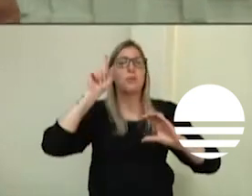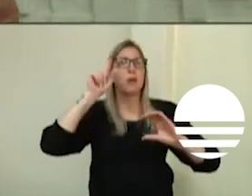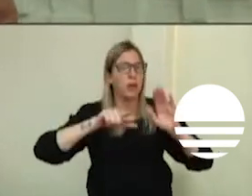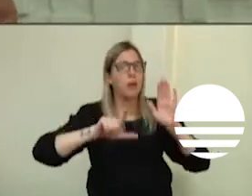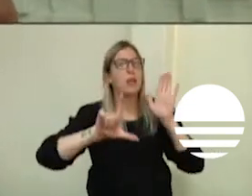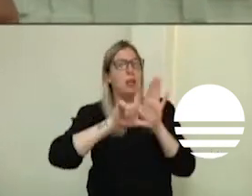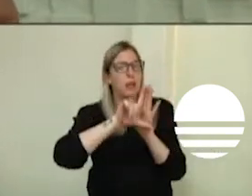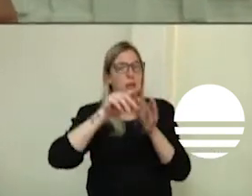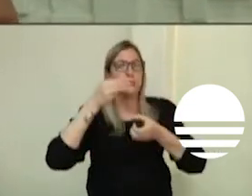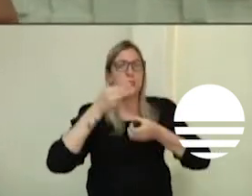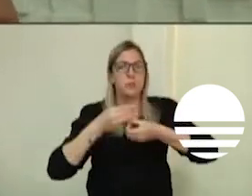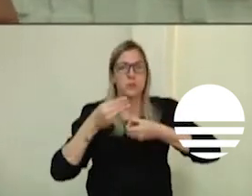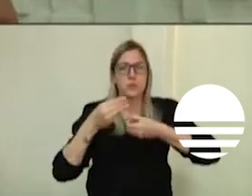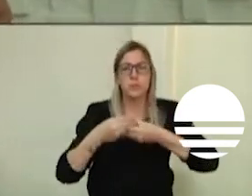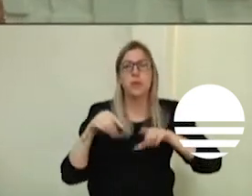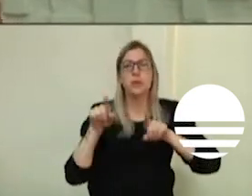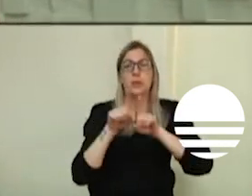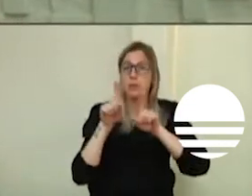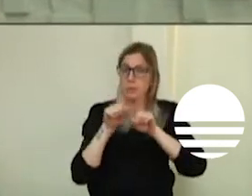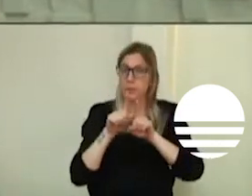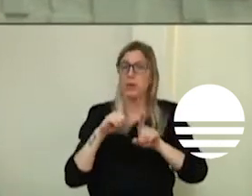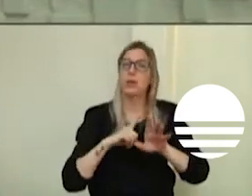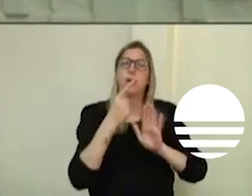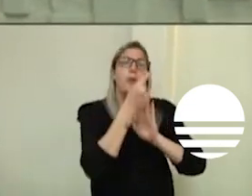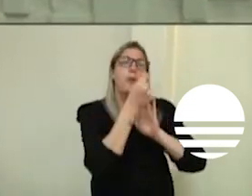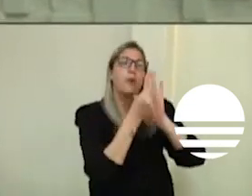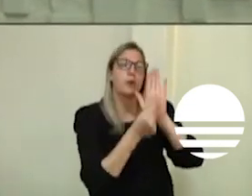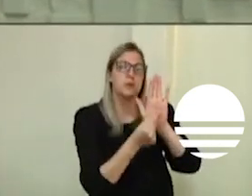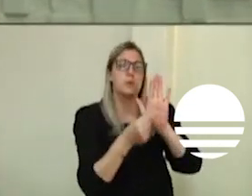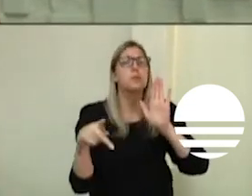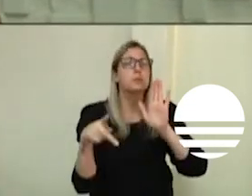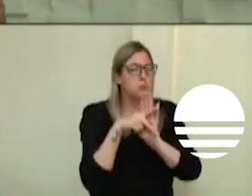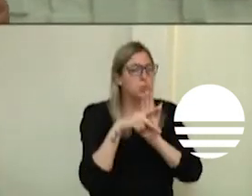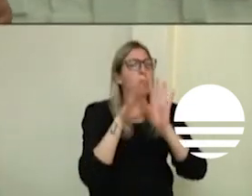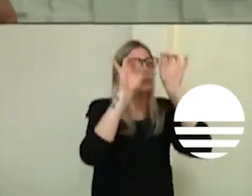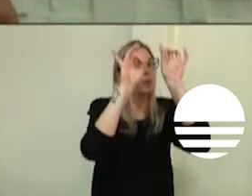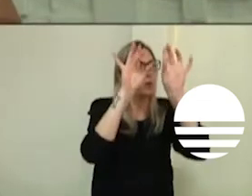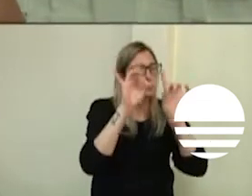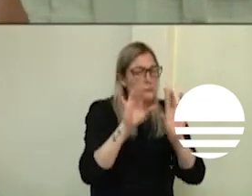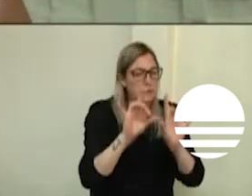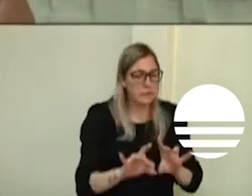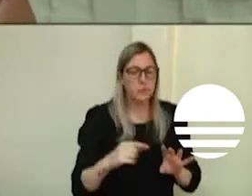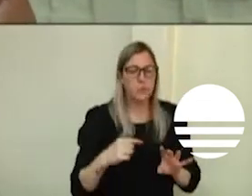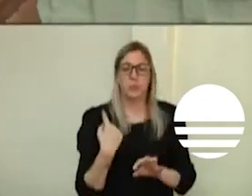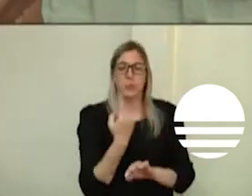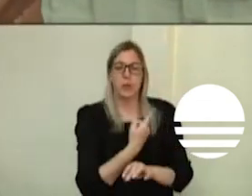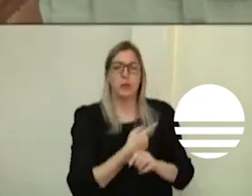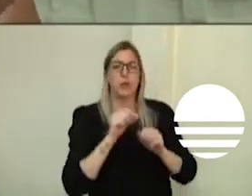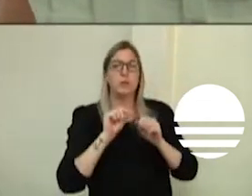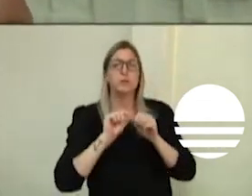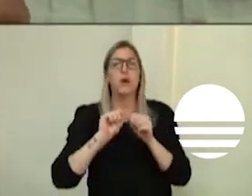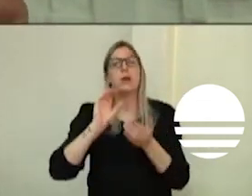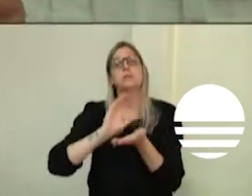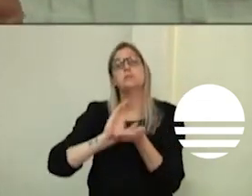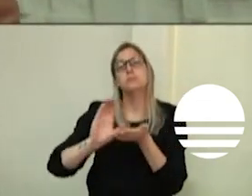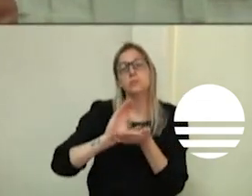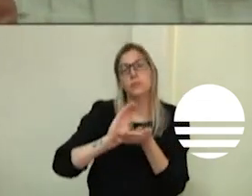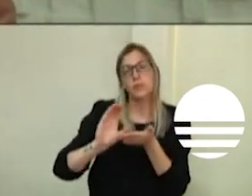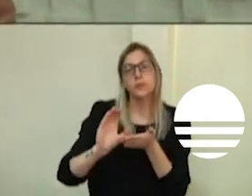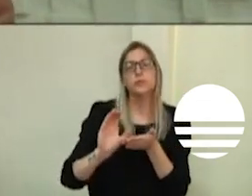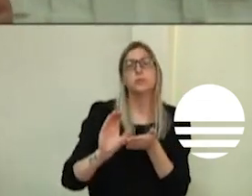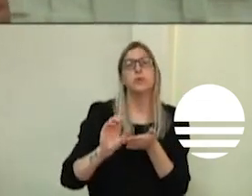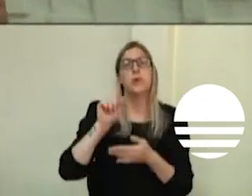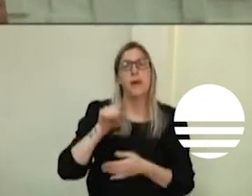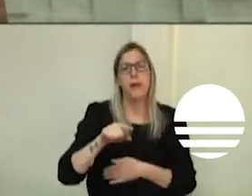e também com dotação orçamentária específica para nós fazermos esse investimento que